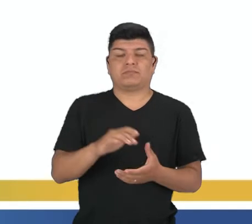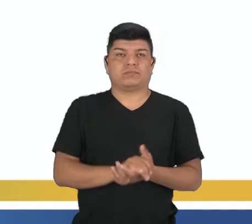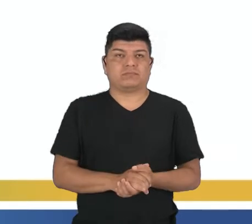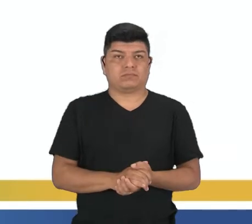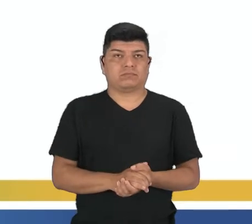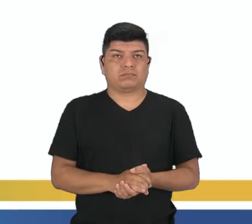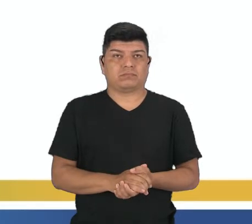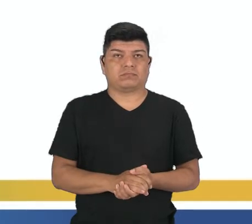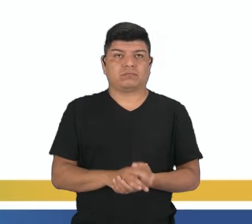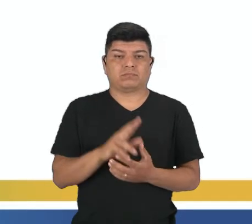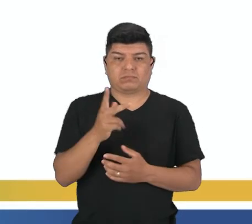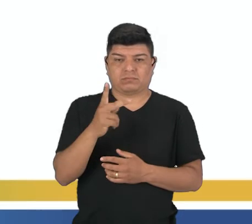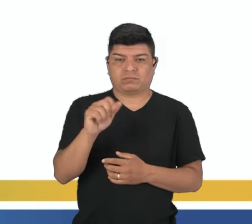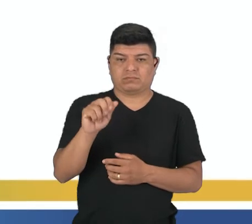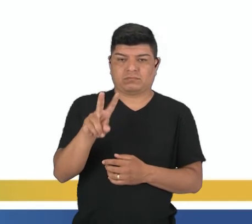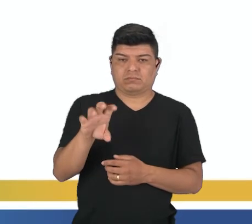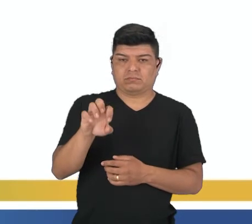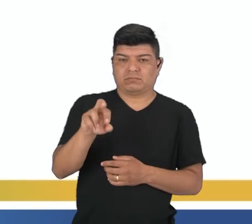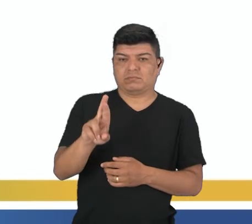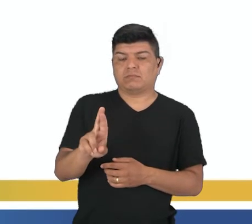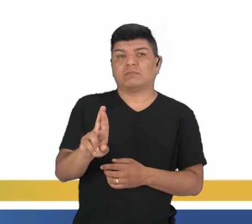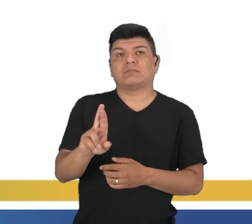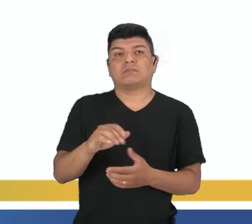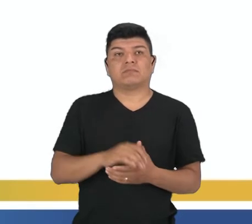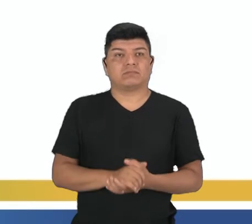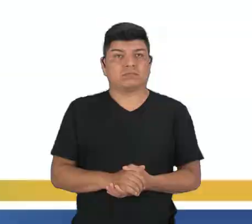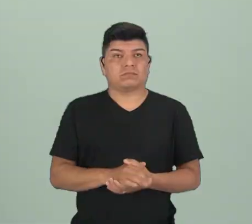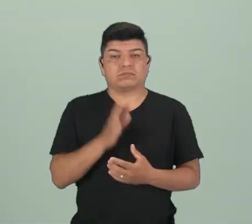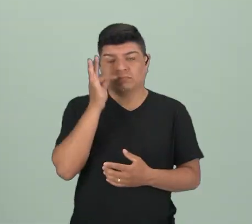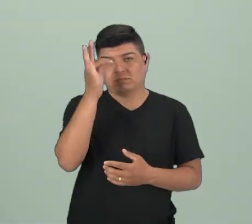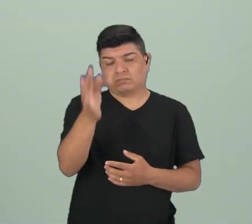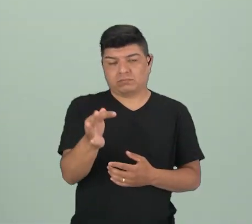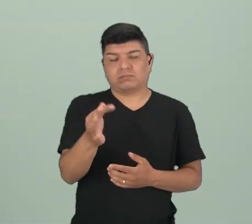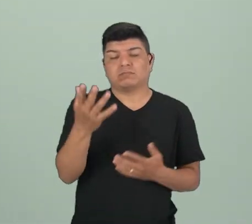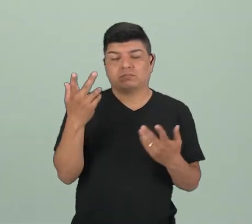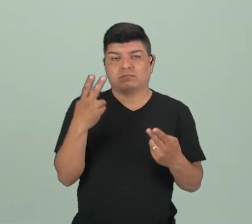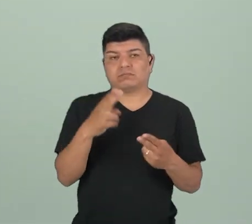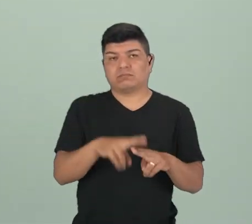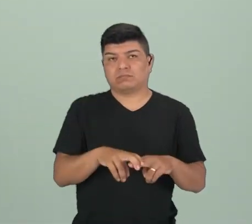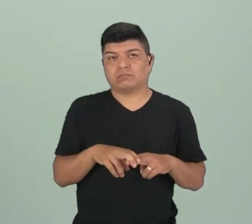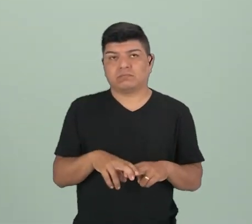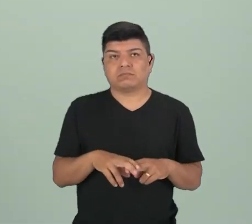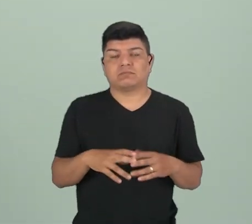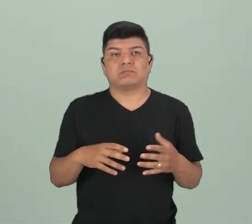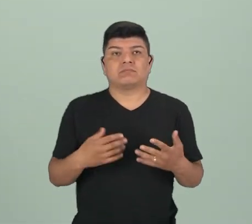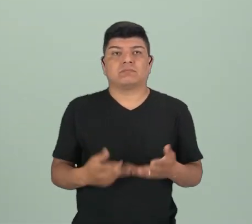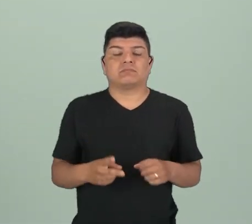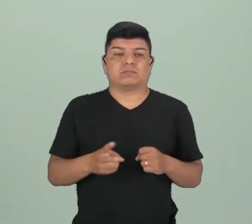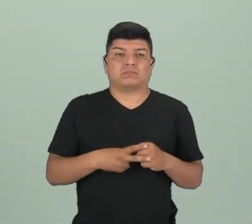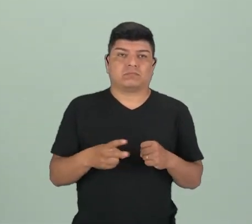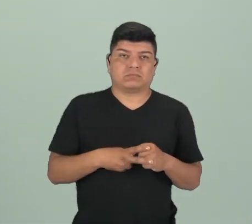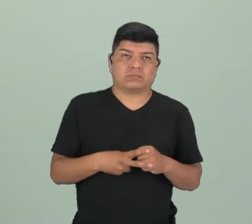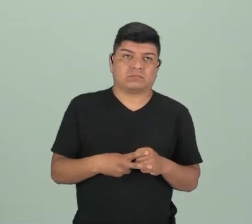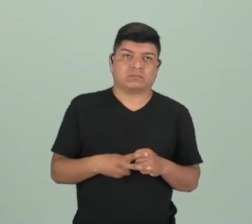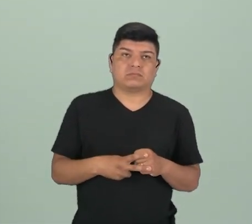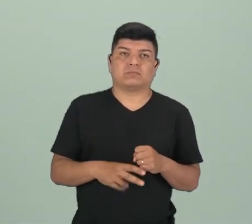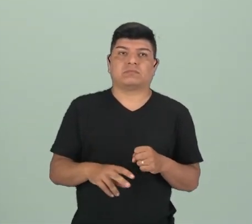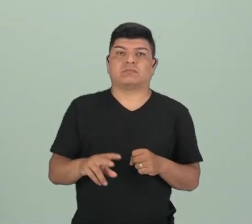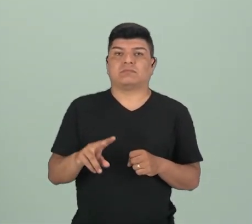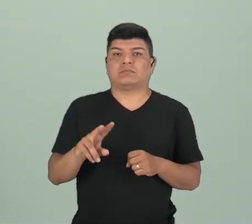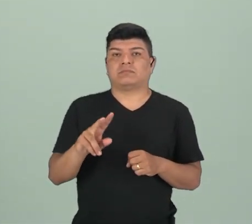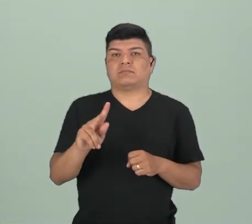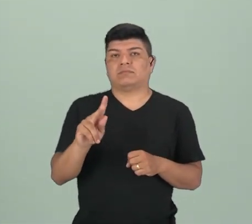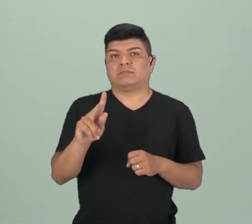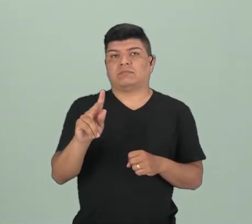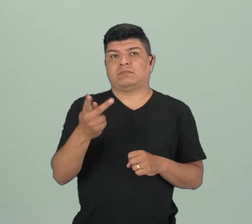verbo haver conjugado em futuro imperfeito, ou seja, esse verbo aí, né? Haver, né? Que